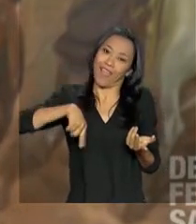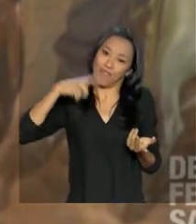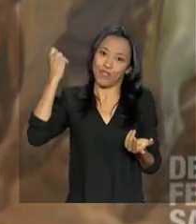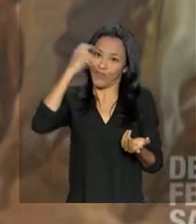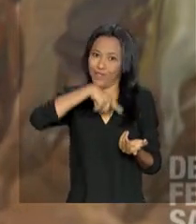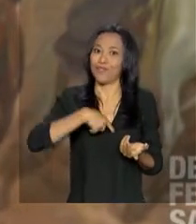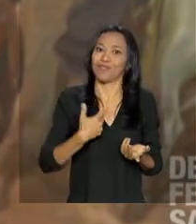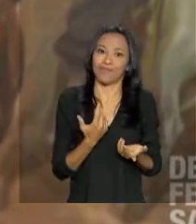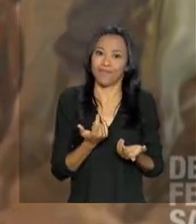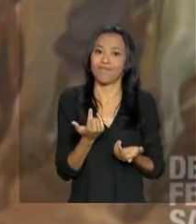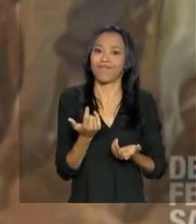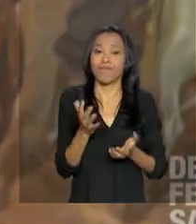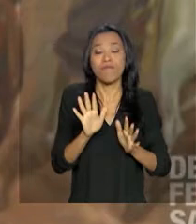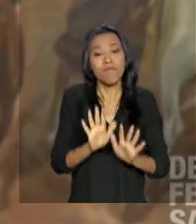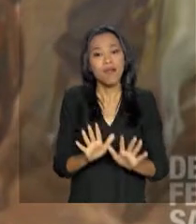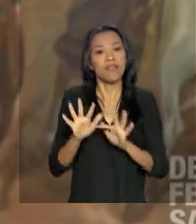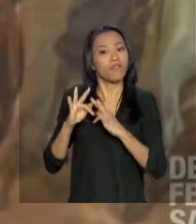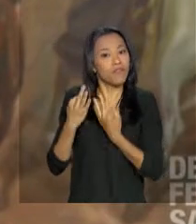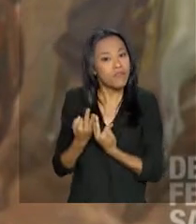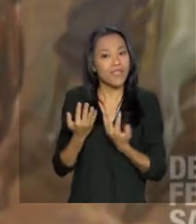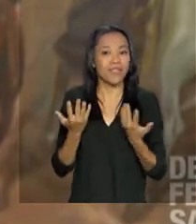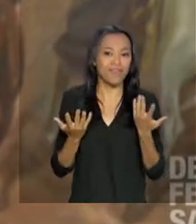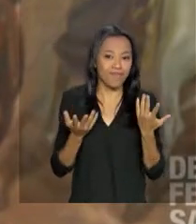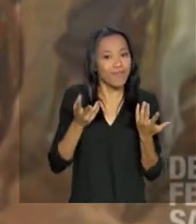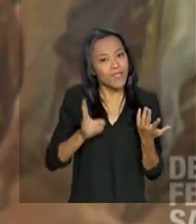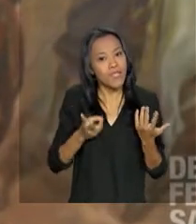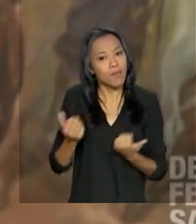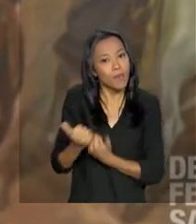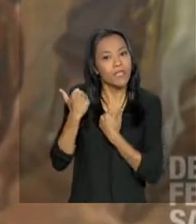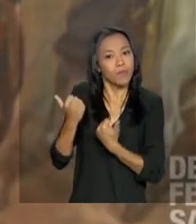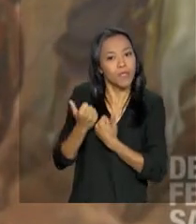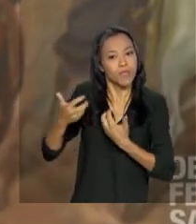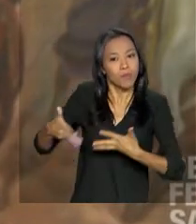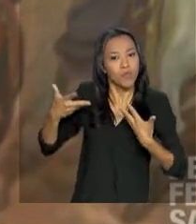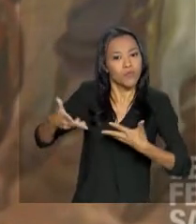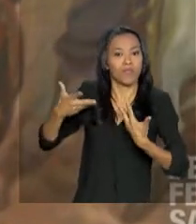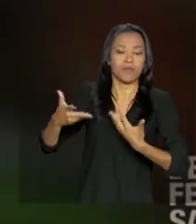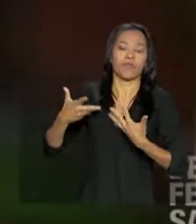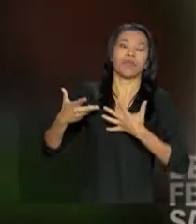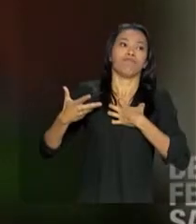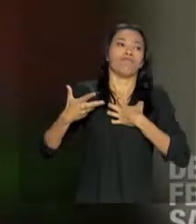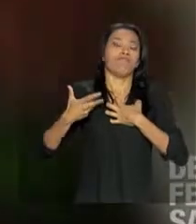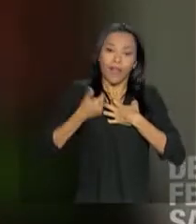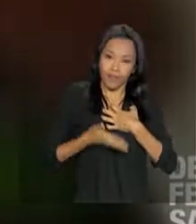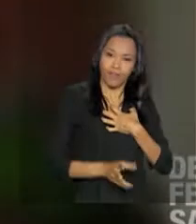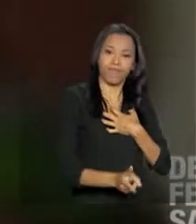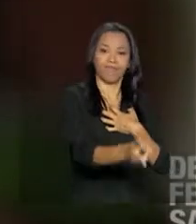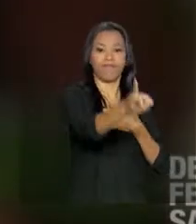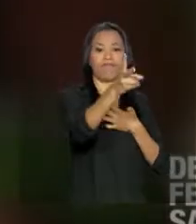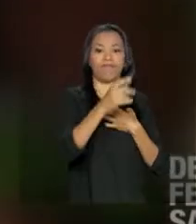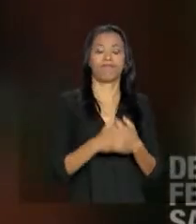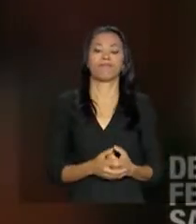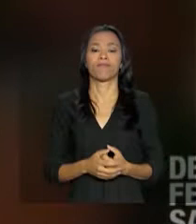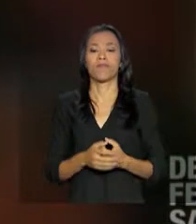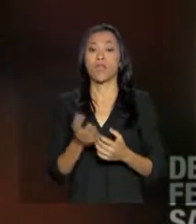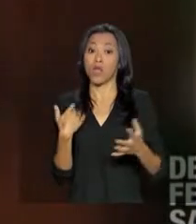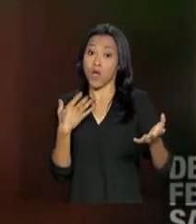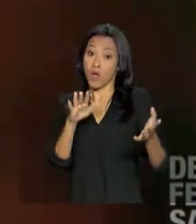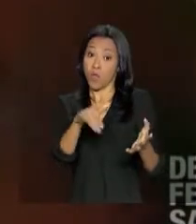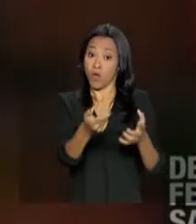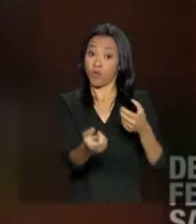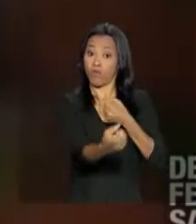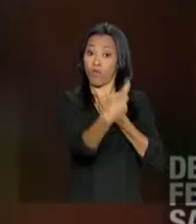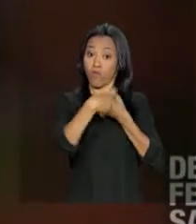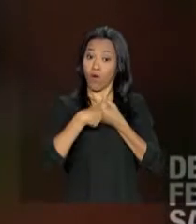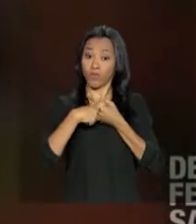dificuldades maiores. Só que, como família é, né? Sempre apoiando e motivando a gente seguir em frente. O voltar do Haiti te transforma